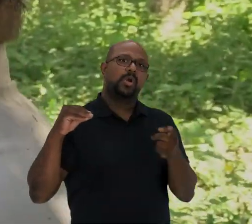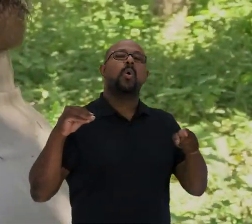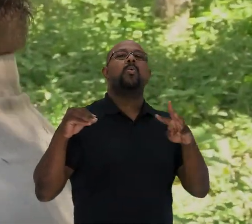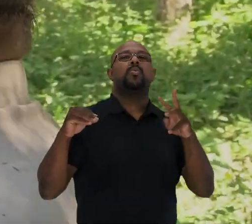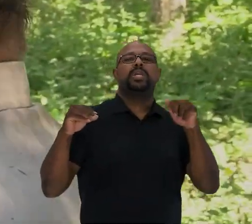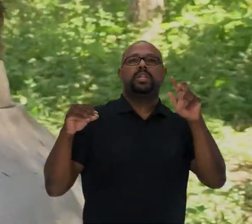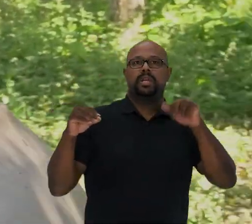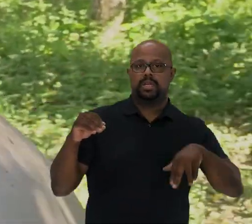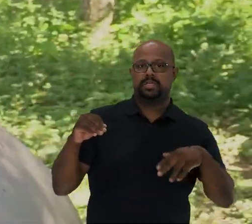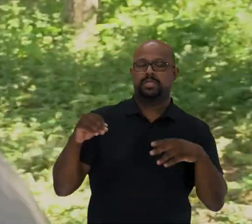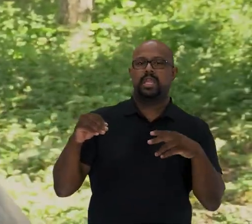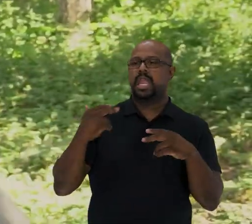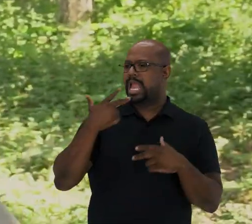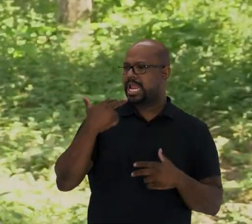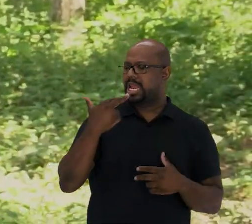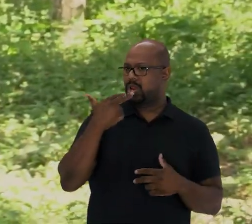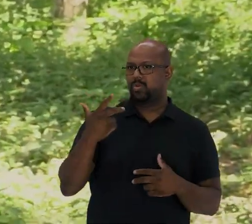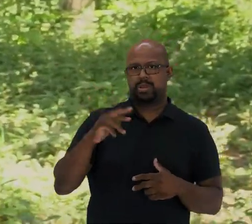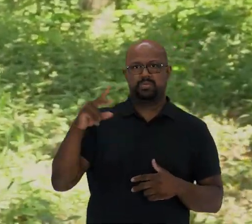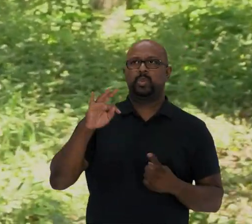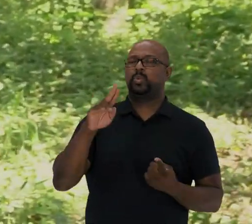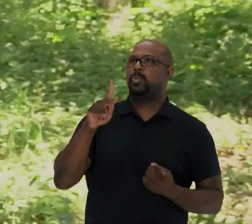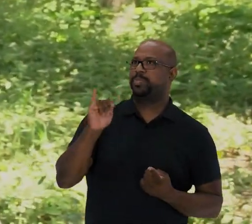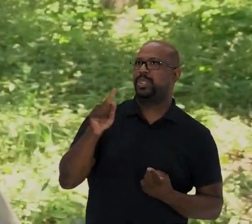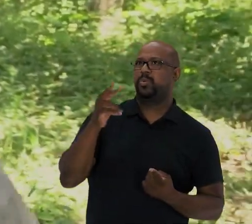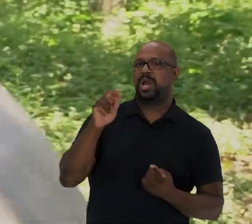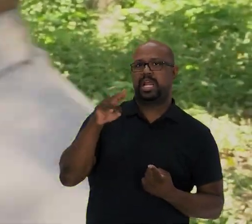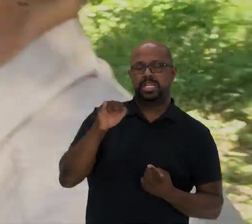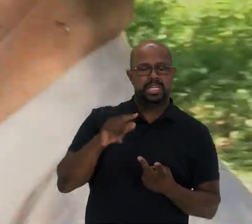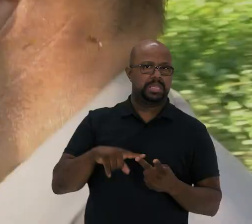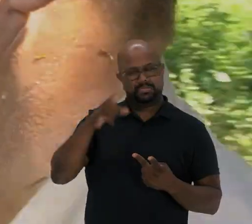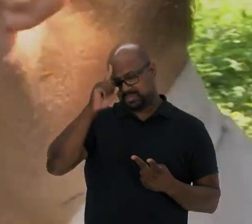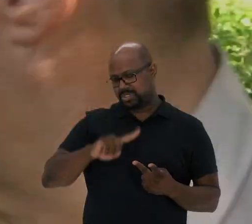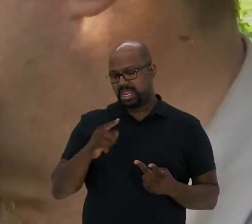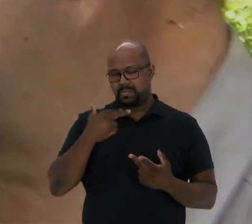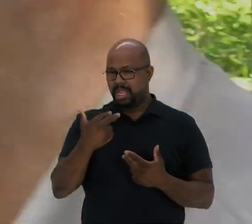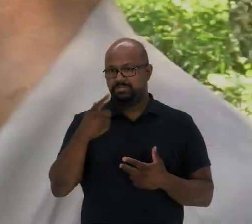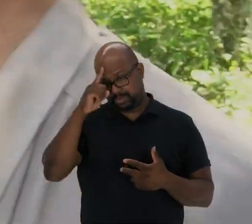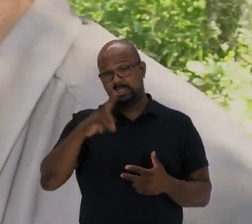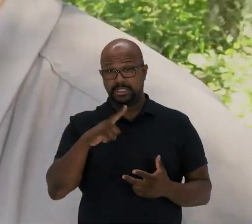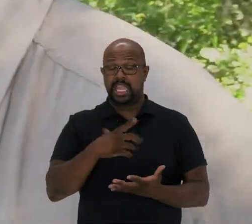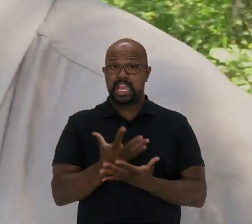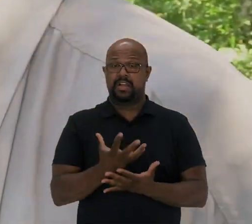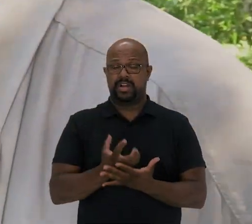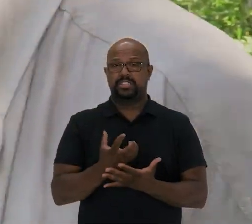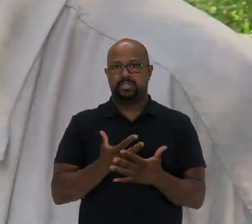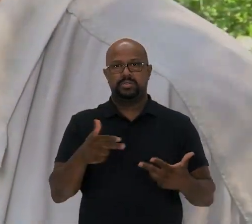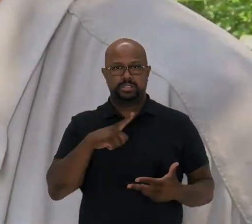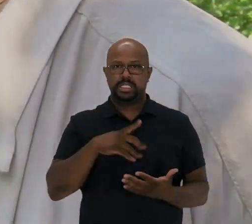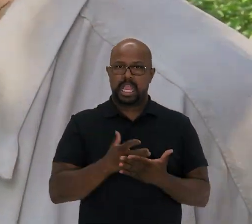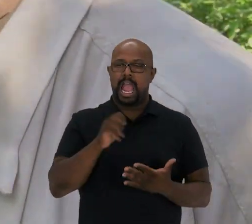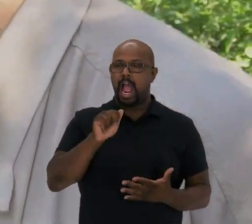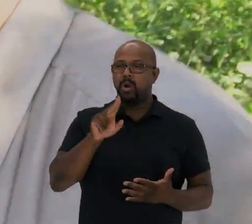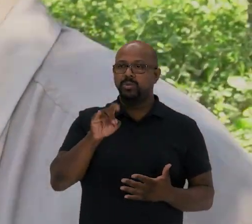Ida. Em língua, eu não sei, se tupi-guarani, eu não sei. Ele nos explicou na época, mas não me lembro. Tem gravação disso.